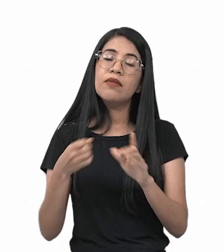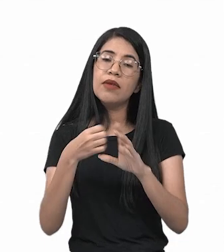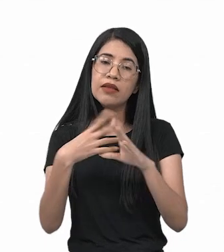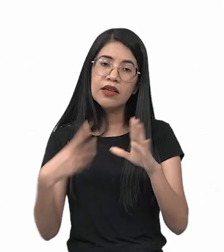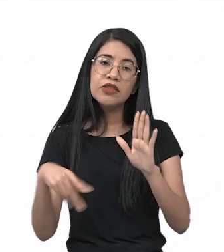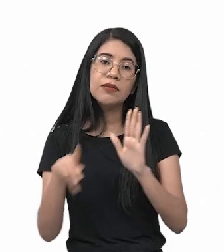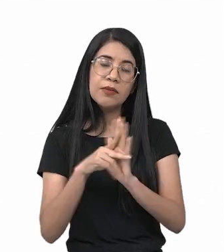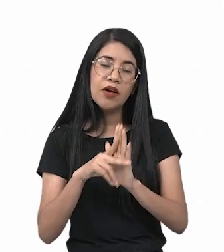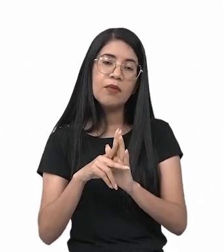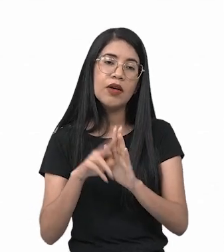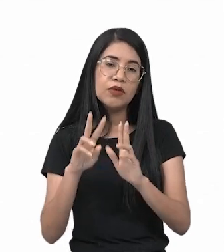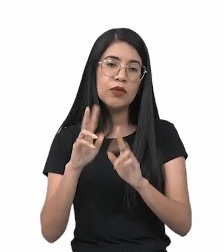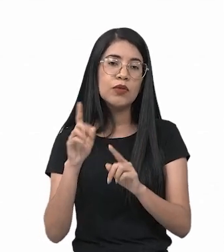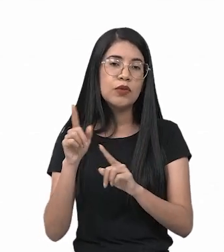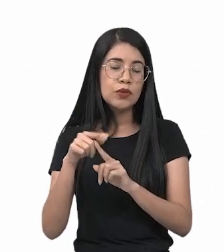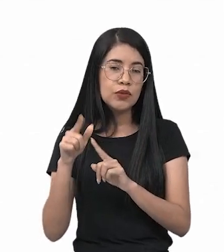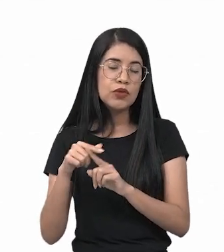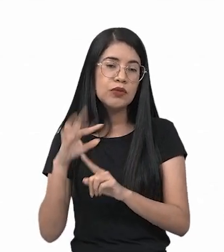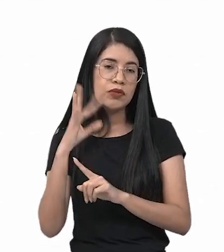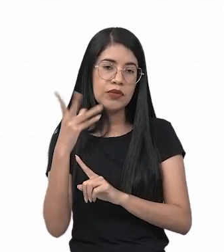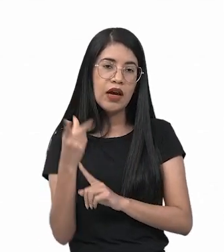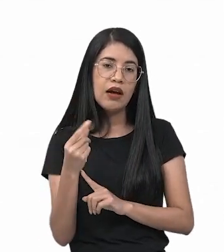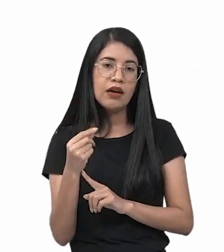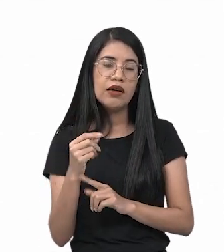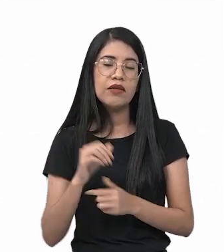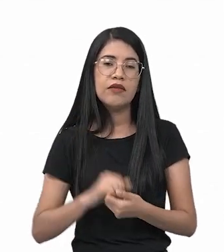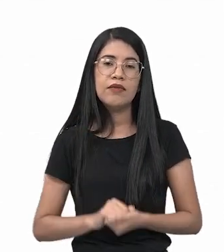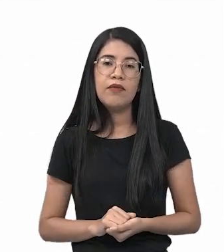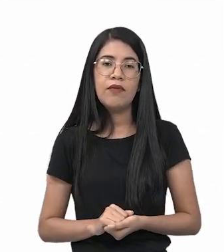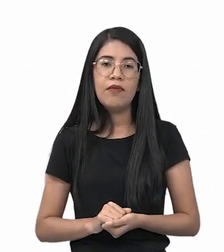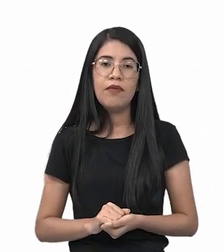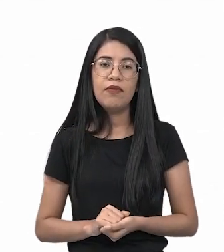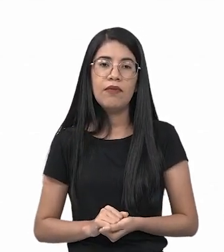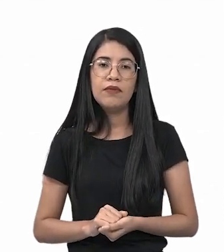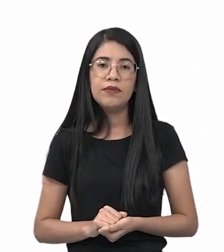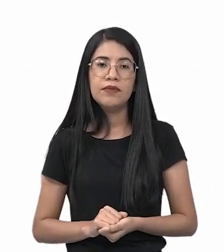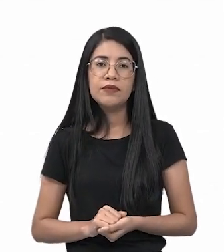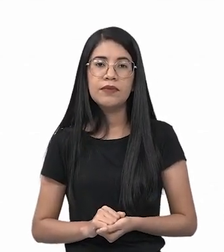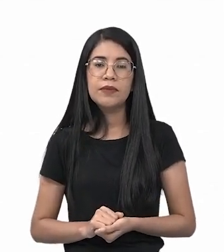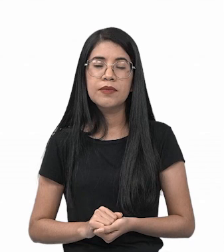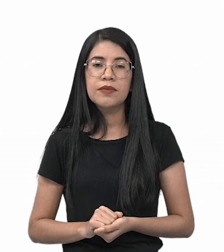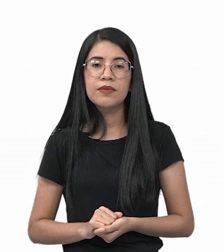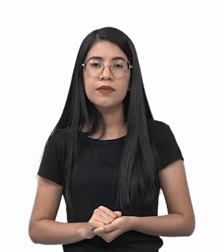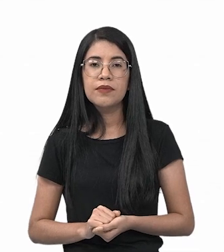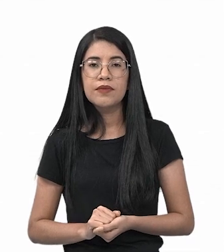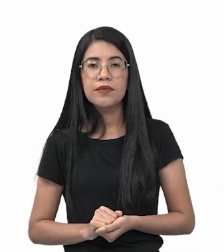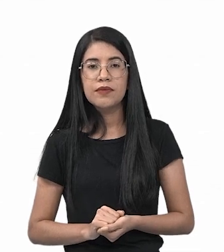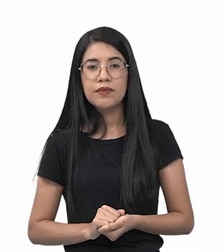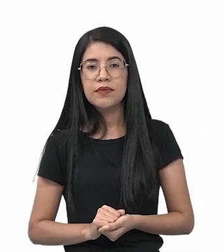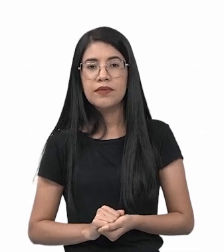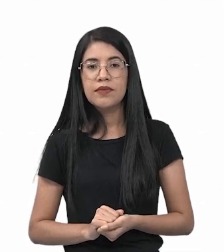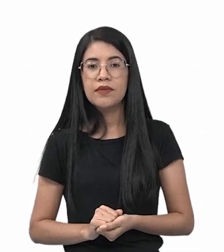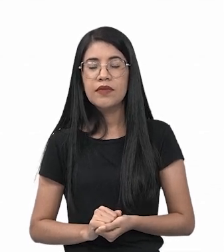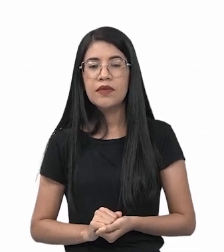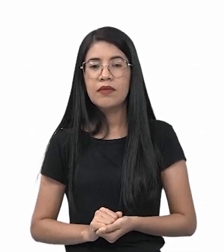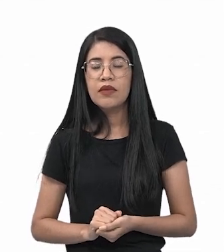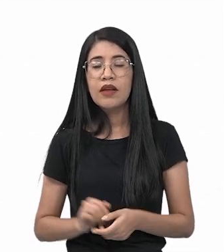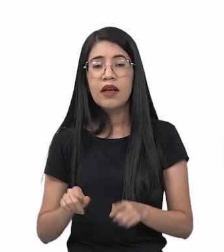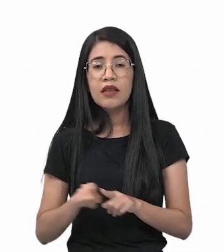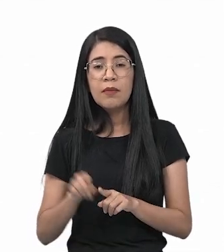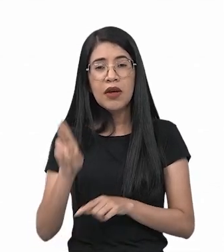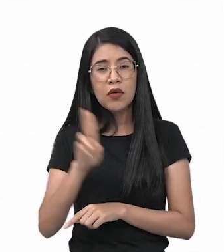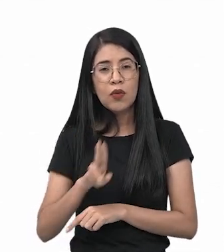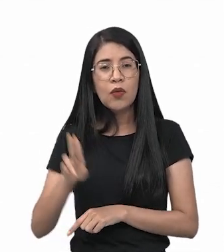artístico ter essa reprodução em série do mesmo tema. Uso da imagem